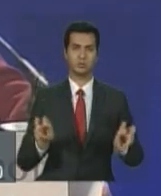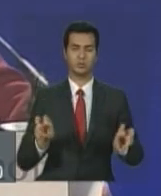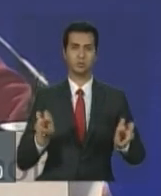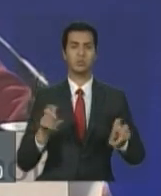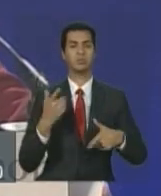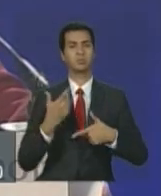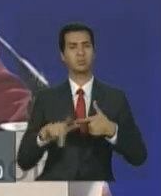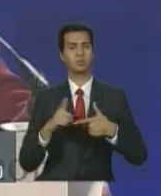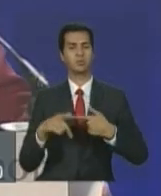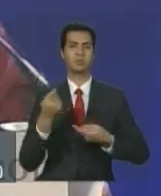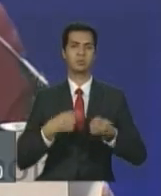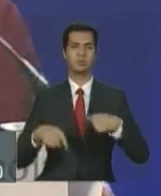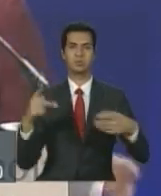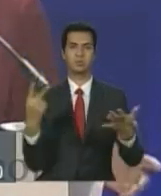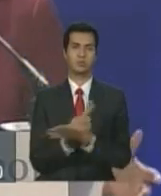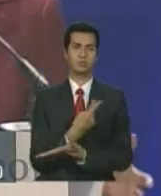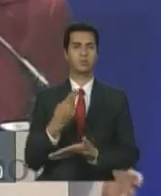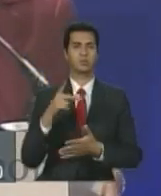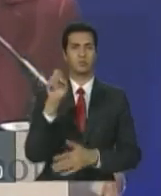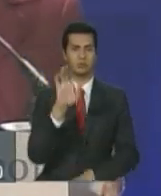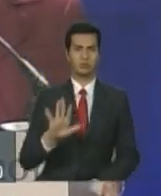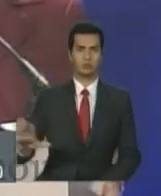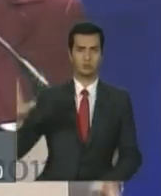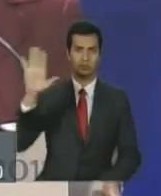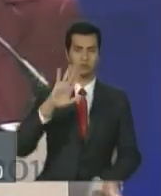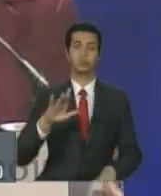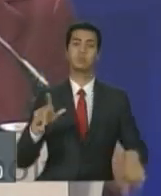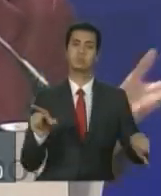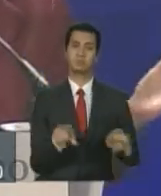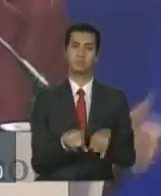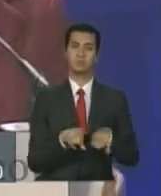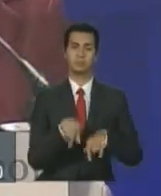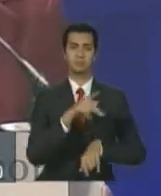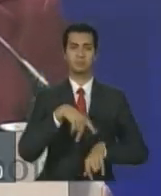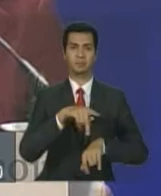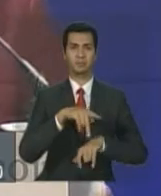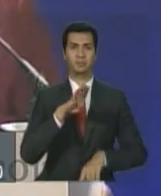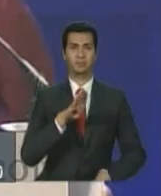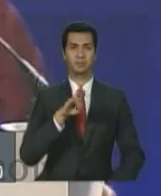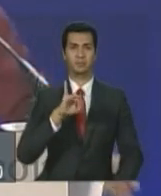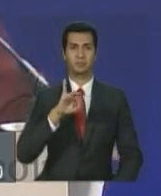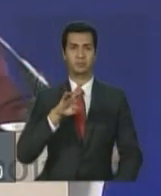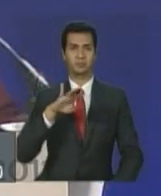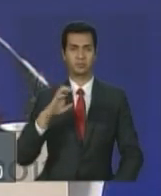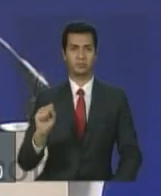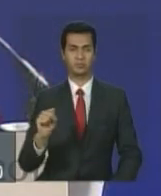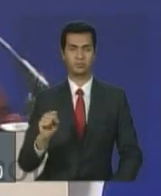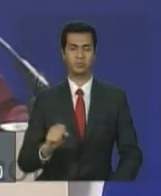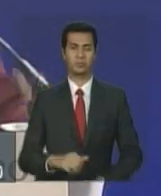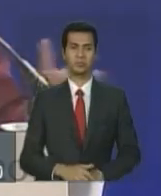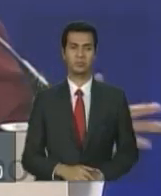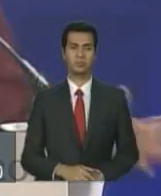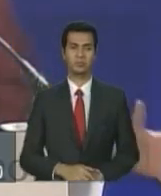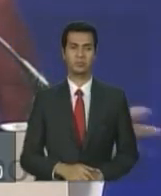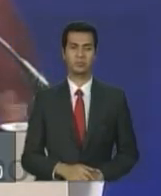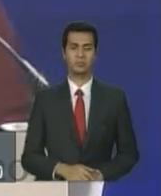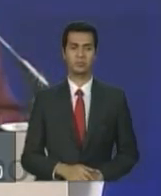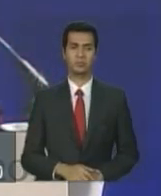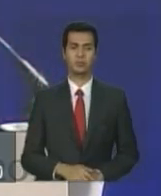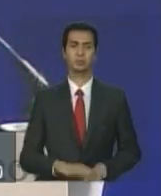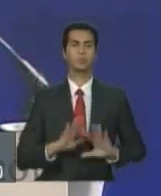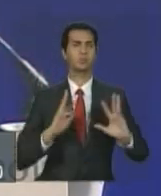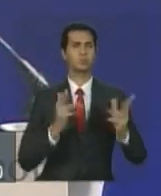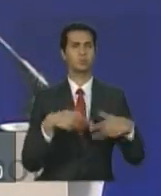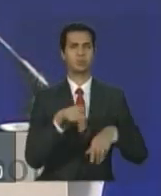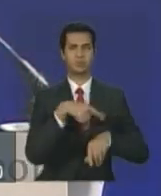a questão da crise europeia. Os BRICS, eu acho que nenhum deles foi. Todos eles acharam